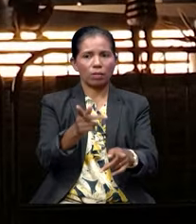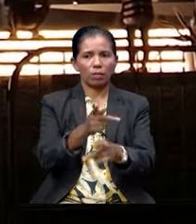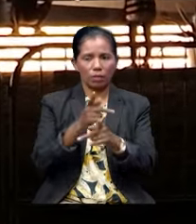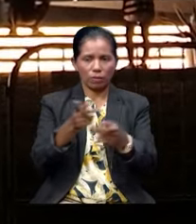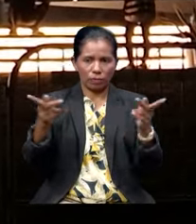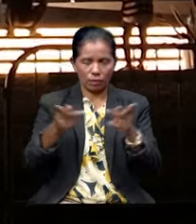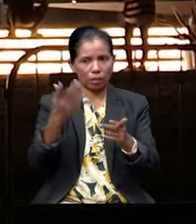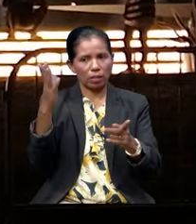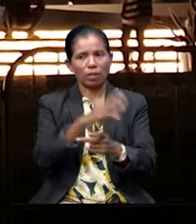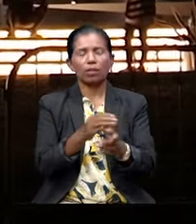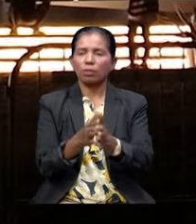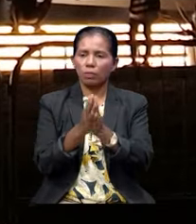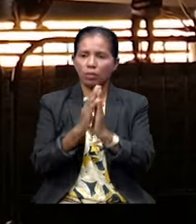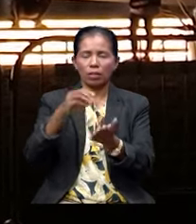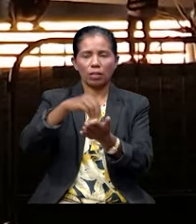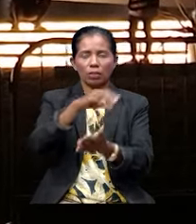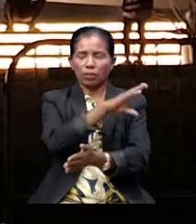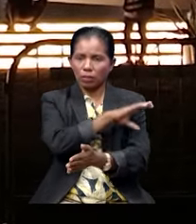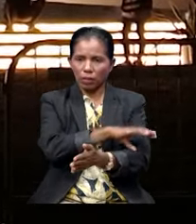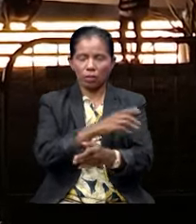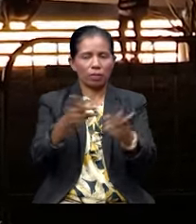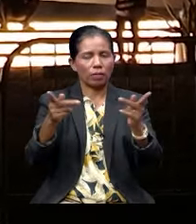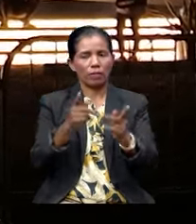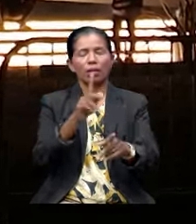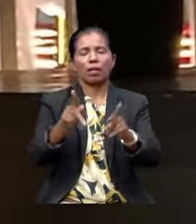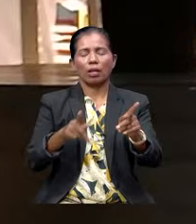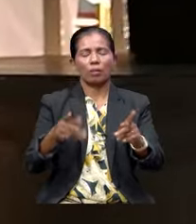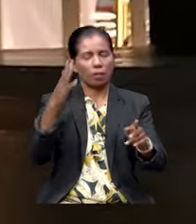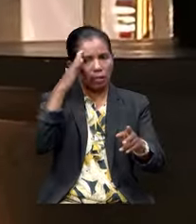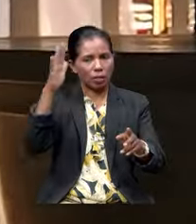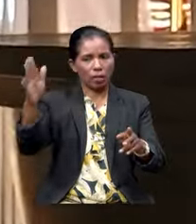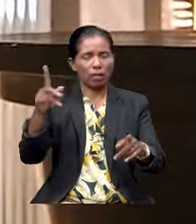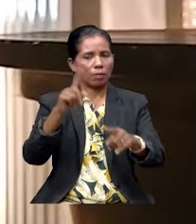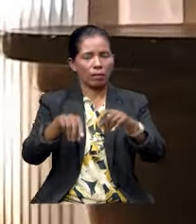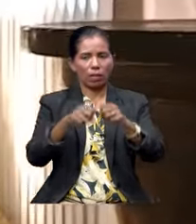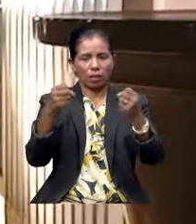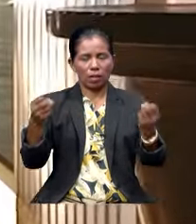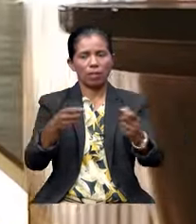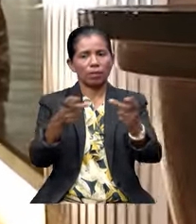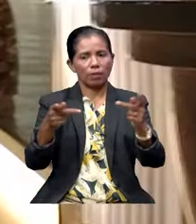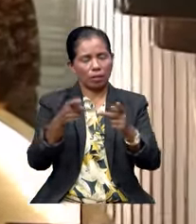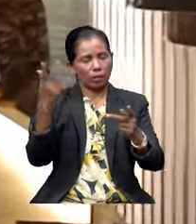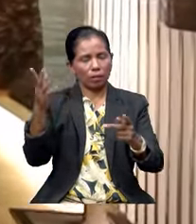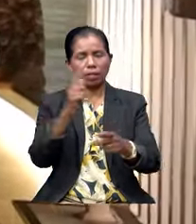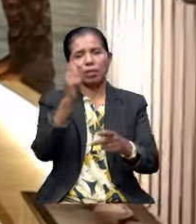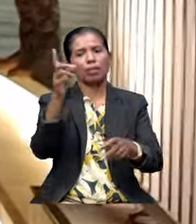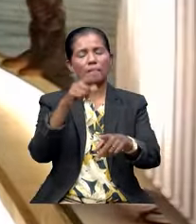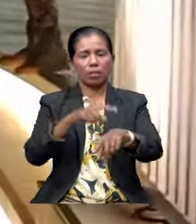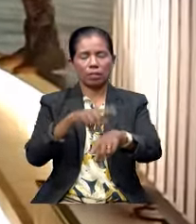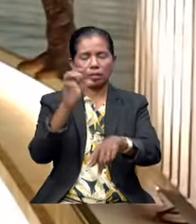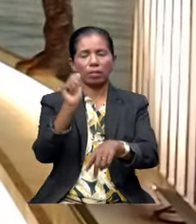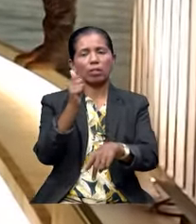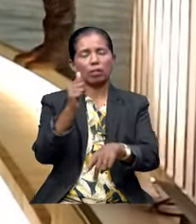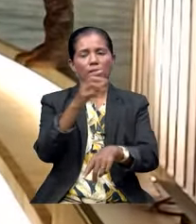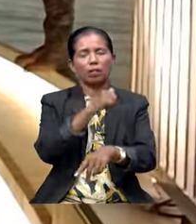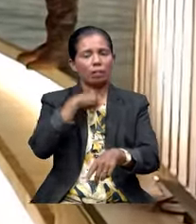ne no husu atu monta siguranse altar refere nune ema diskusidu labele estraga fatin ne ia tersa lorong sanulu fulang ne sua santidade